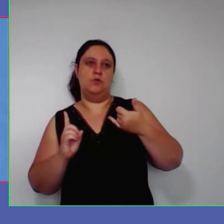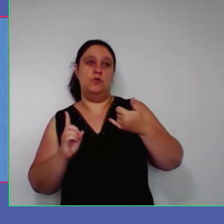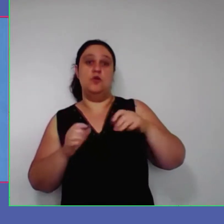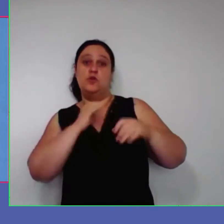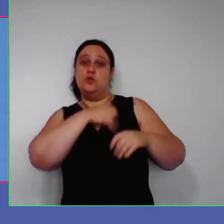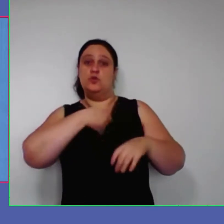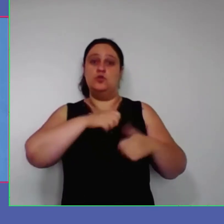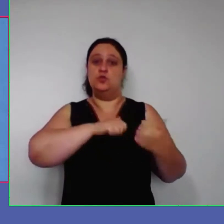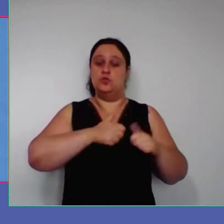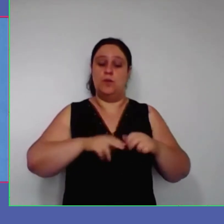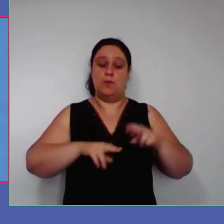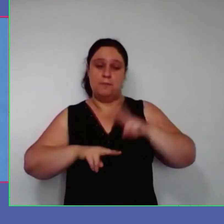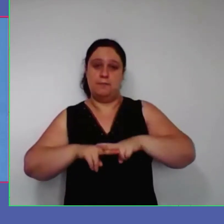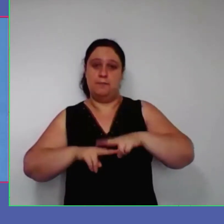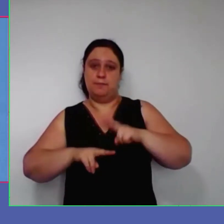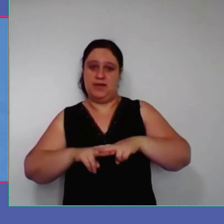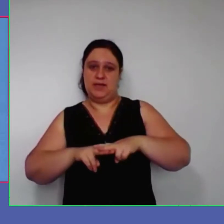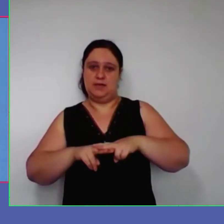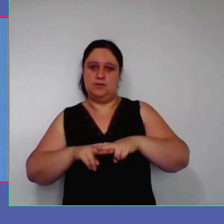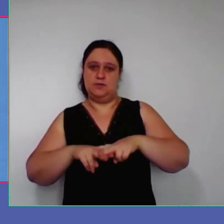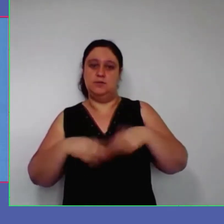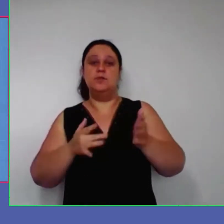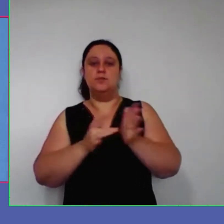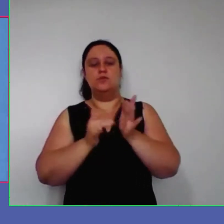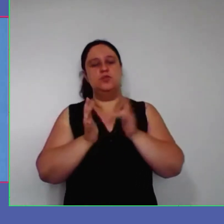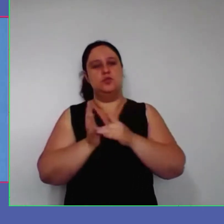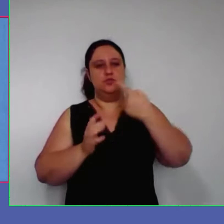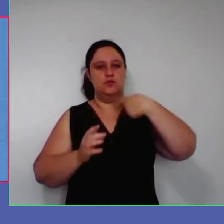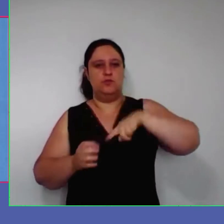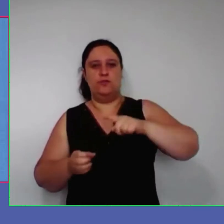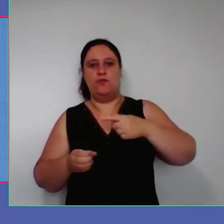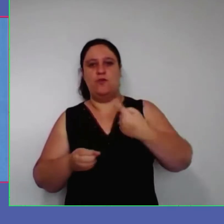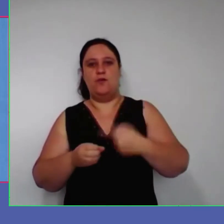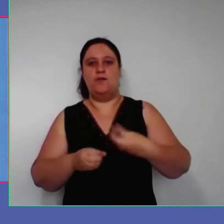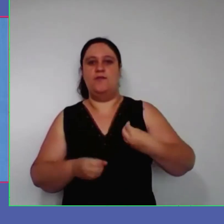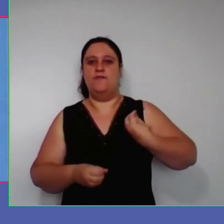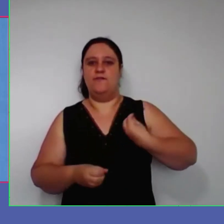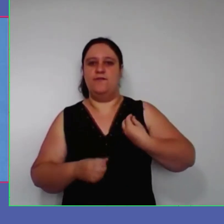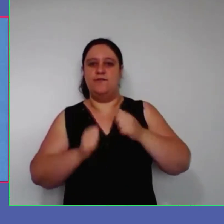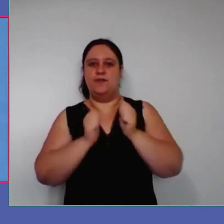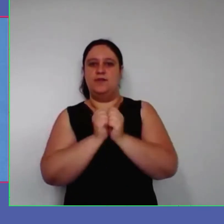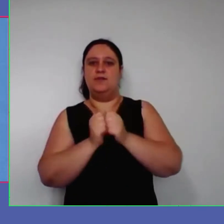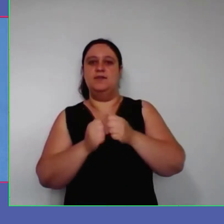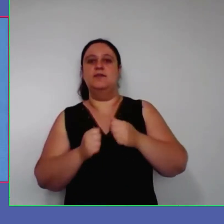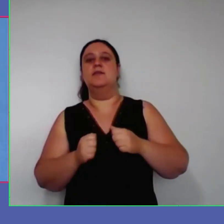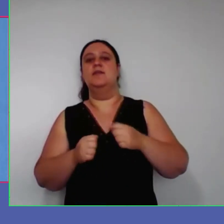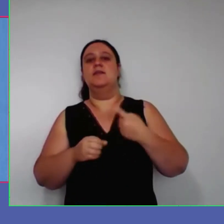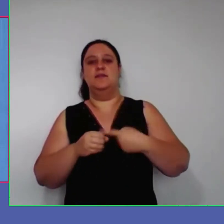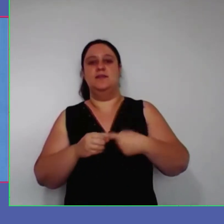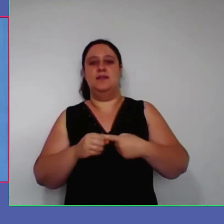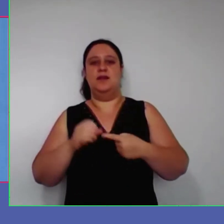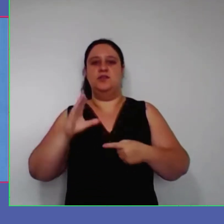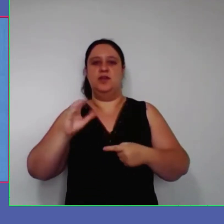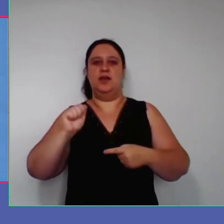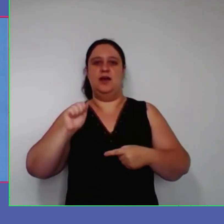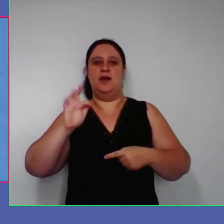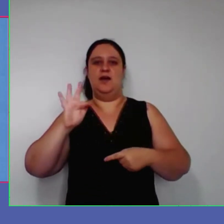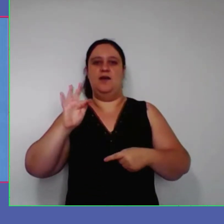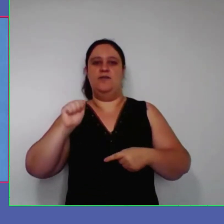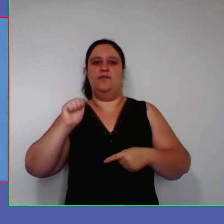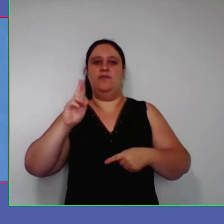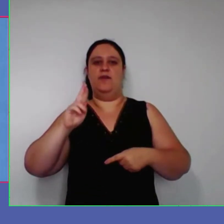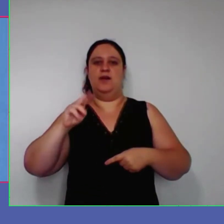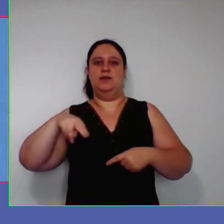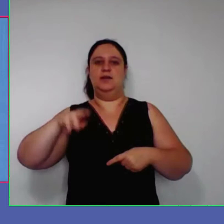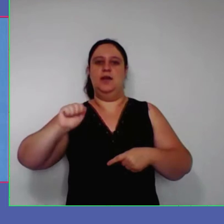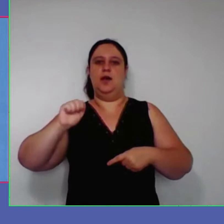em Cafarnaum, situada à beira-mar, nos confins de Zebulon e Naftali, para que se cumprisse o que